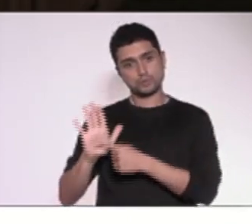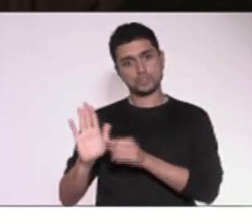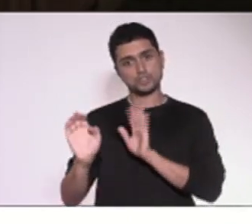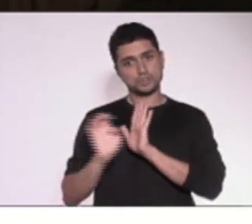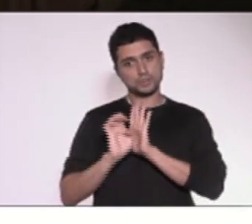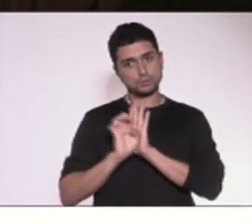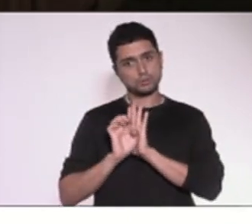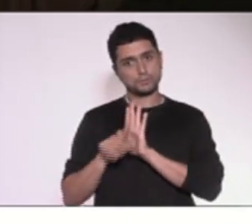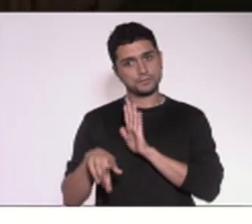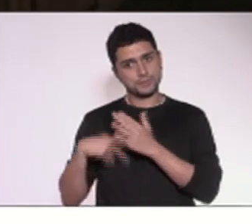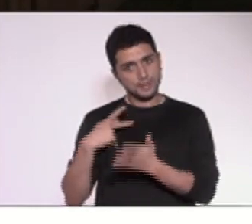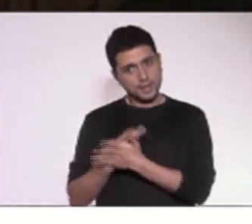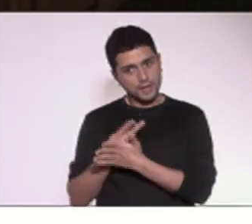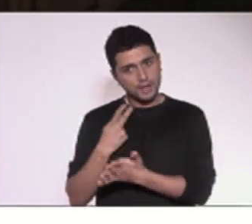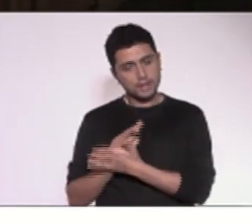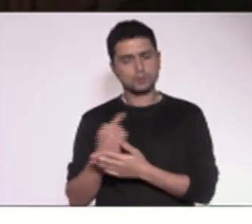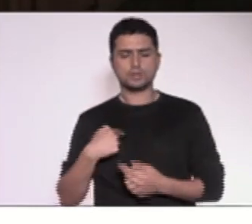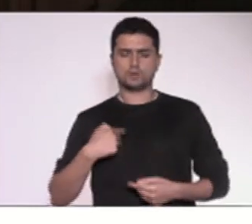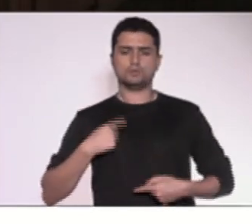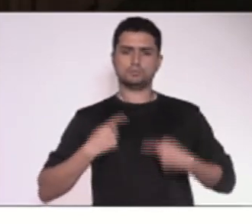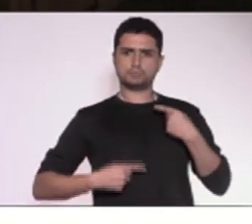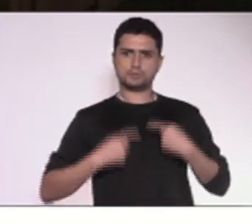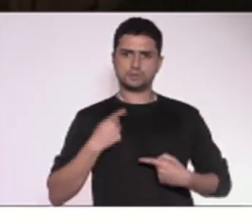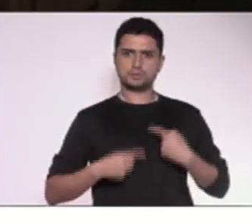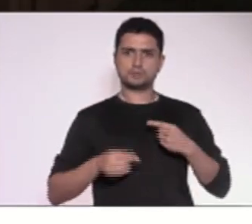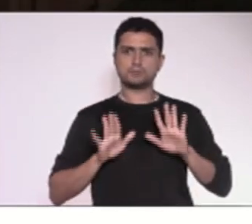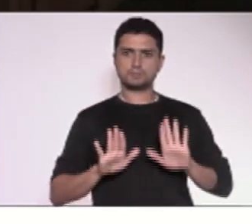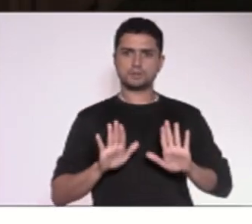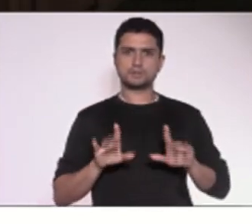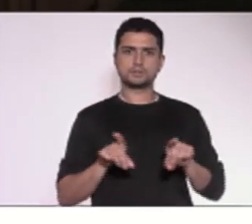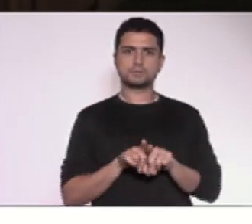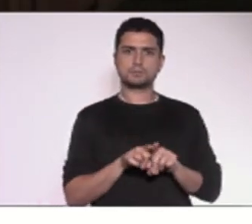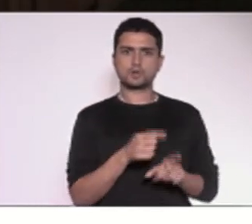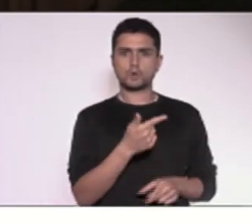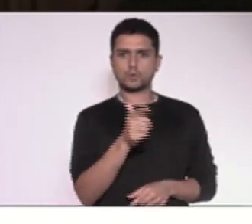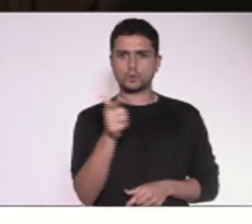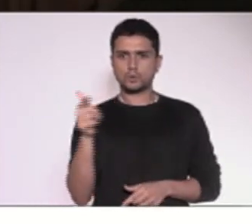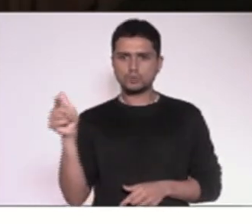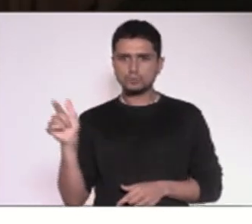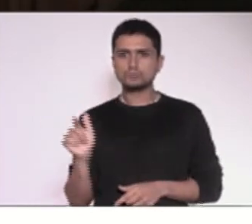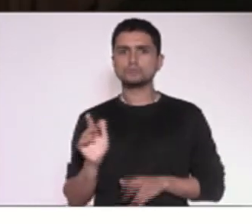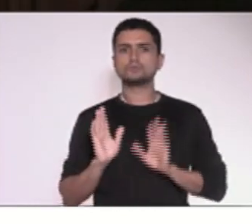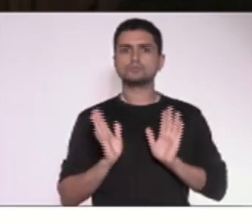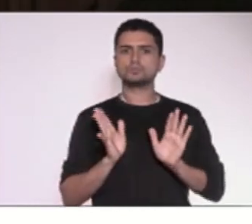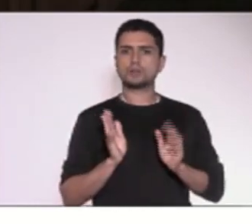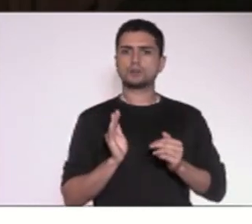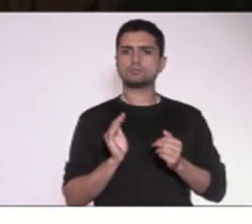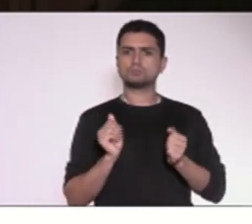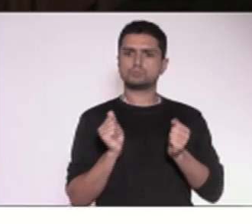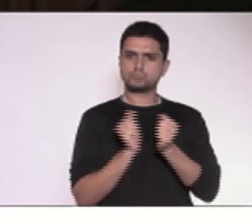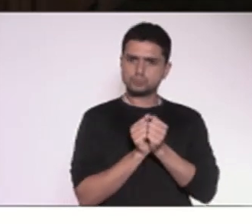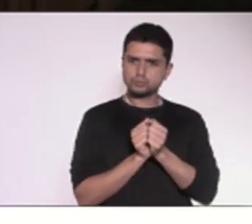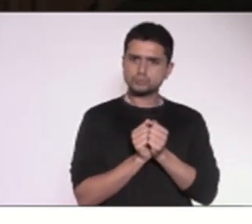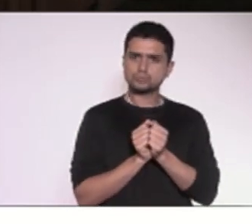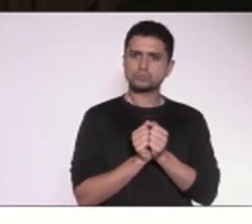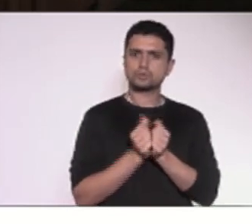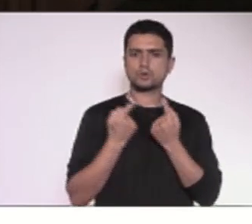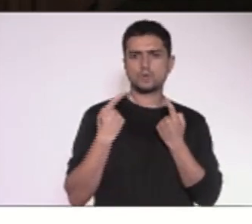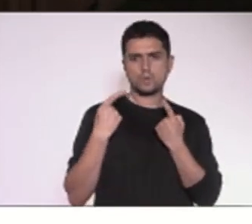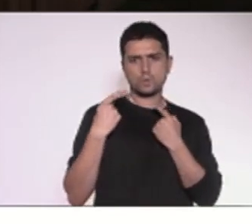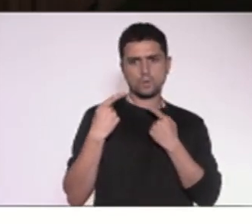político, assim como outros que se ombreiam lado a lado, nós não desistimos de combater a